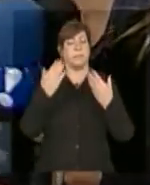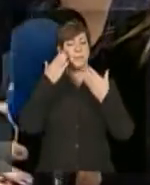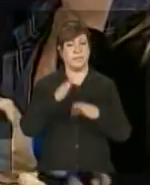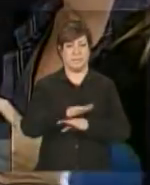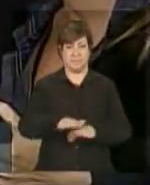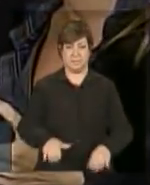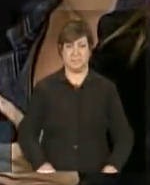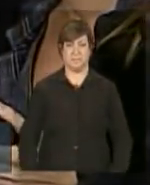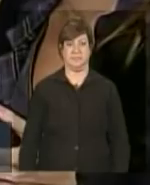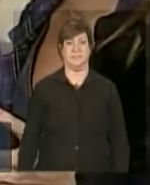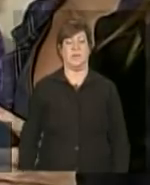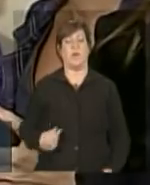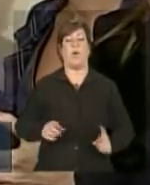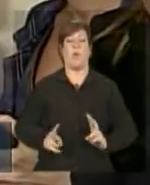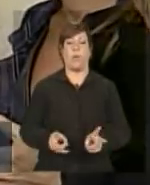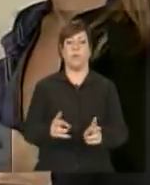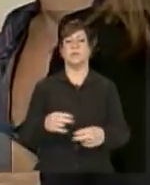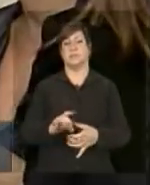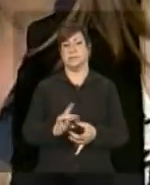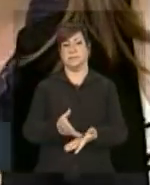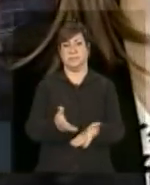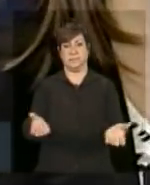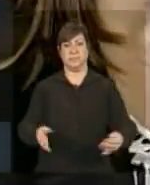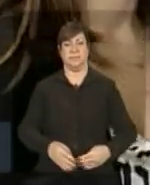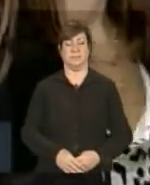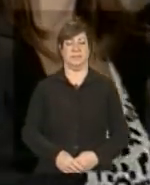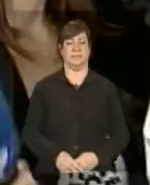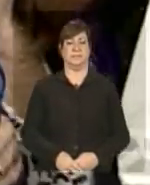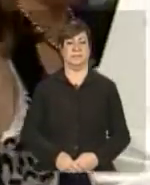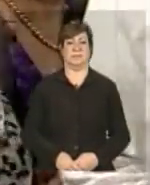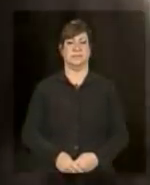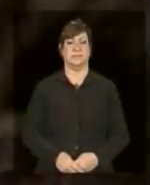obrigada, continuaremos à disposição.